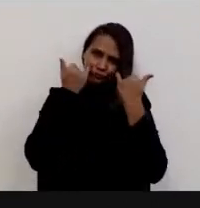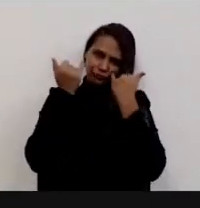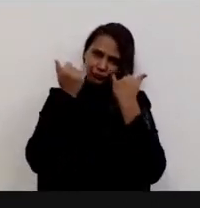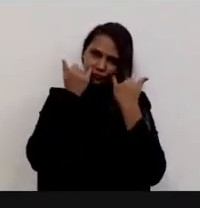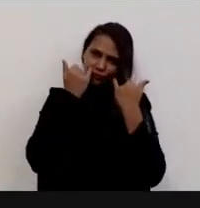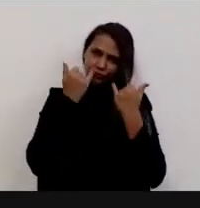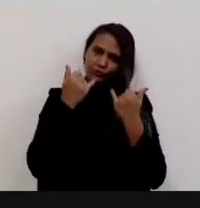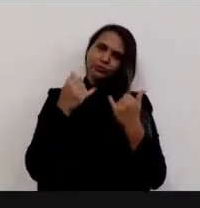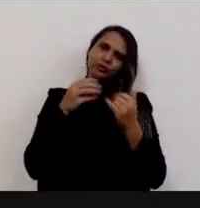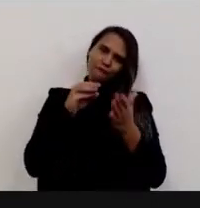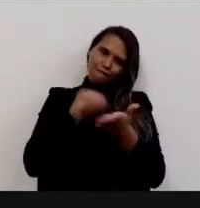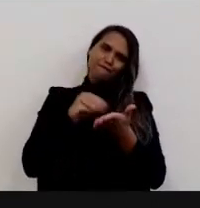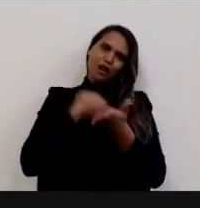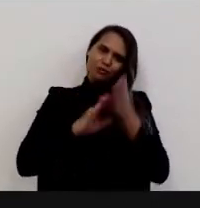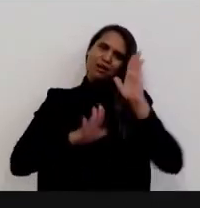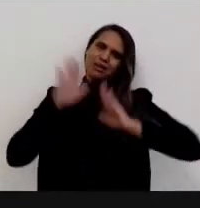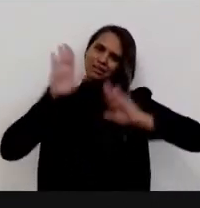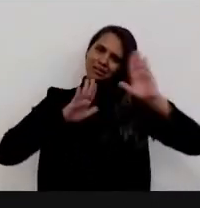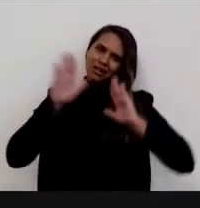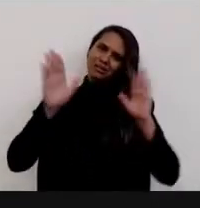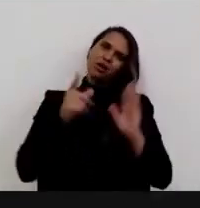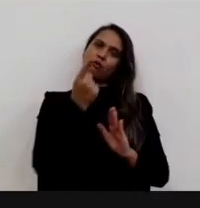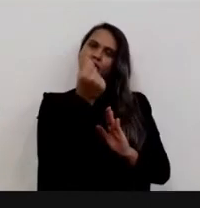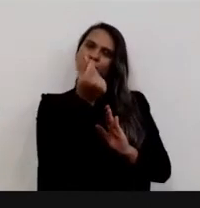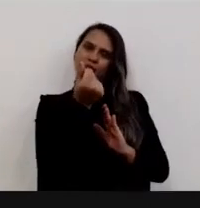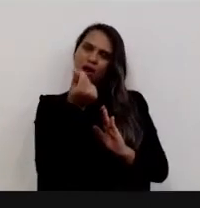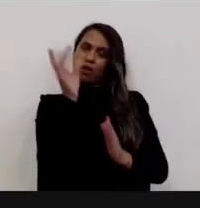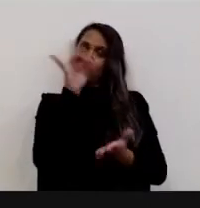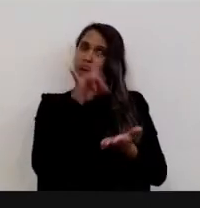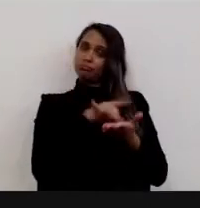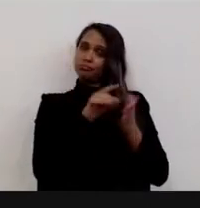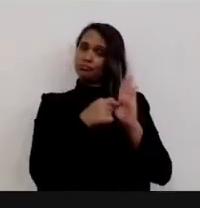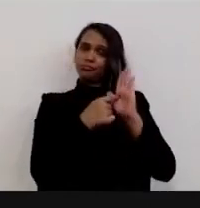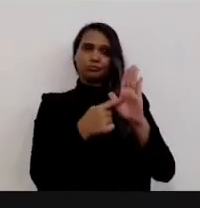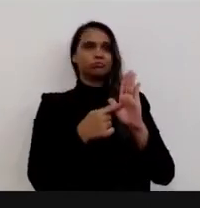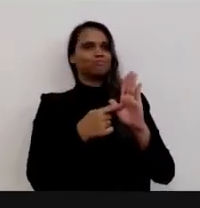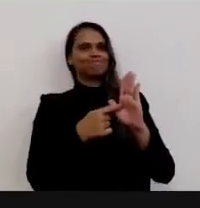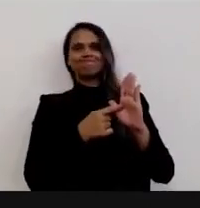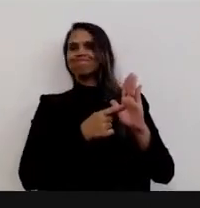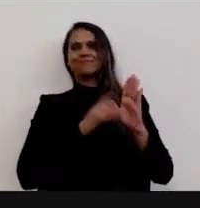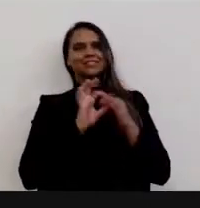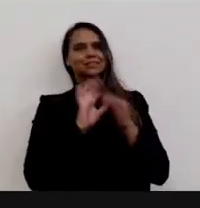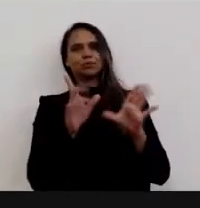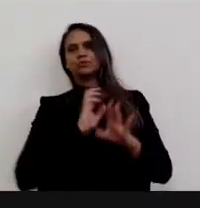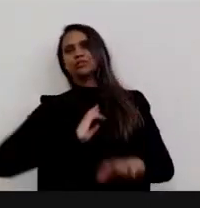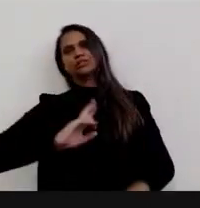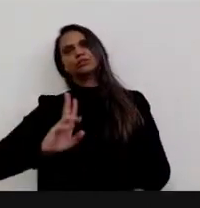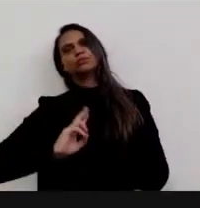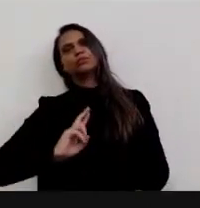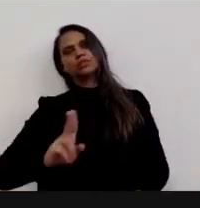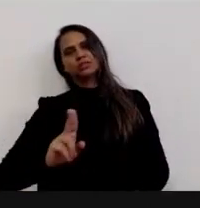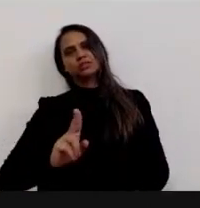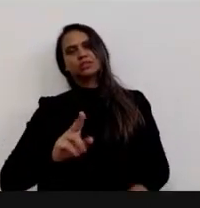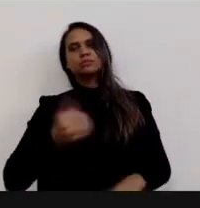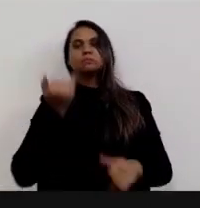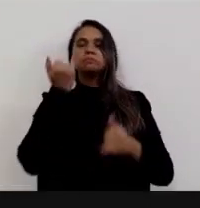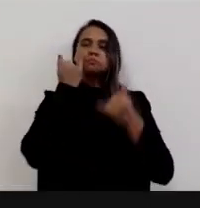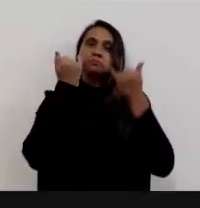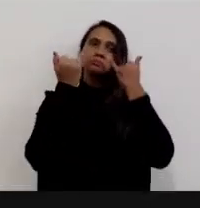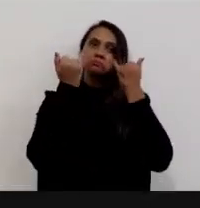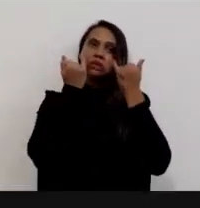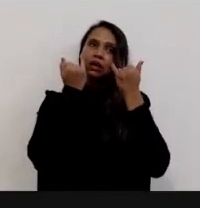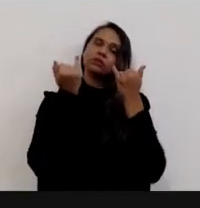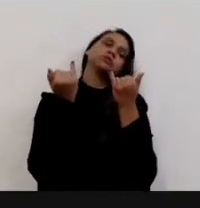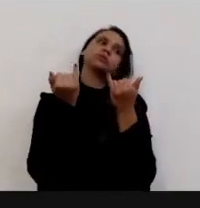todas as licitações com os preços, o que teoricamente deveria ter, elas não estão disponibilizadas. Os dados eles não